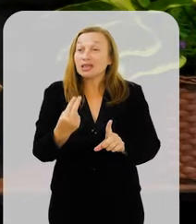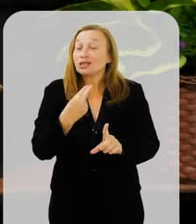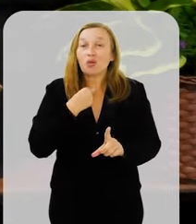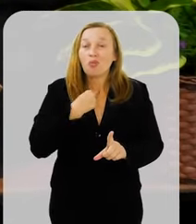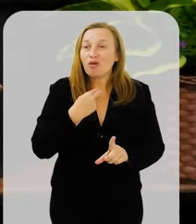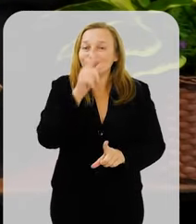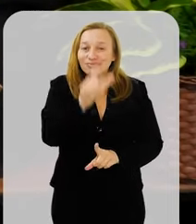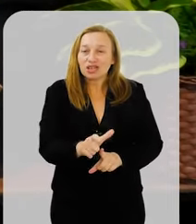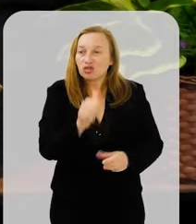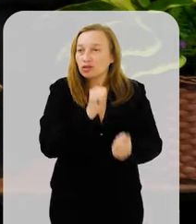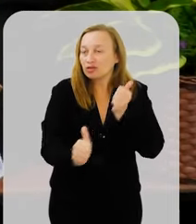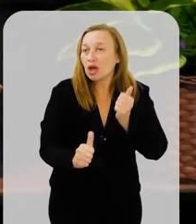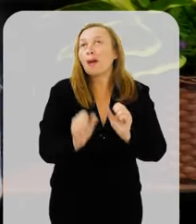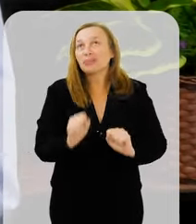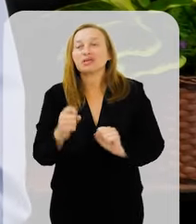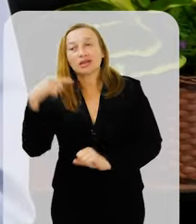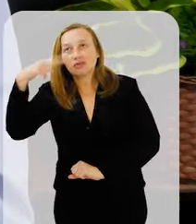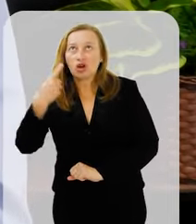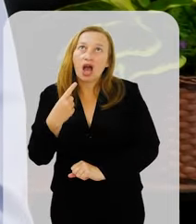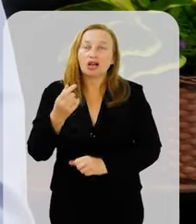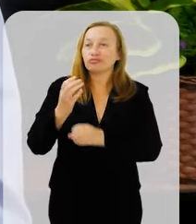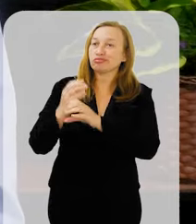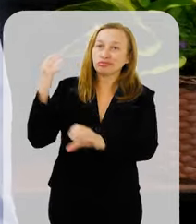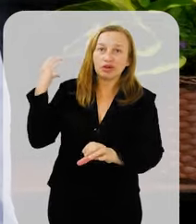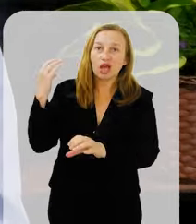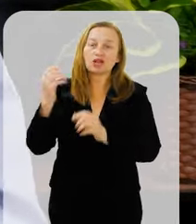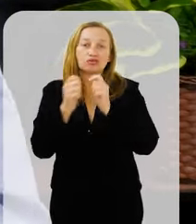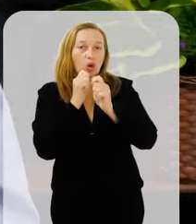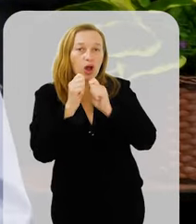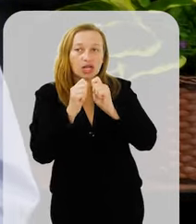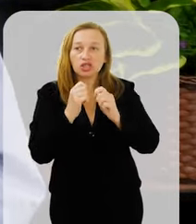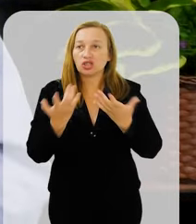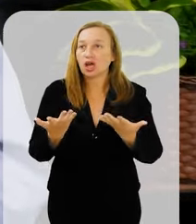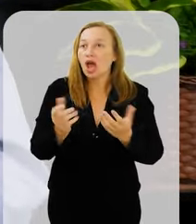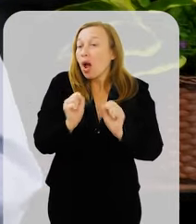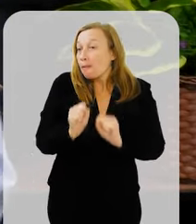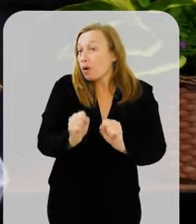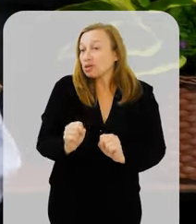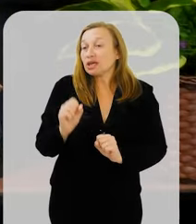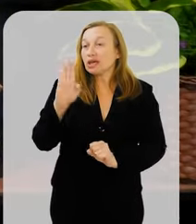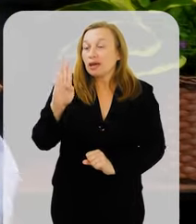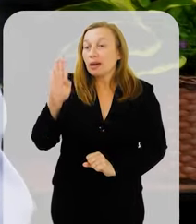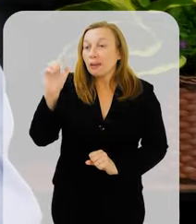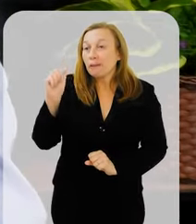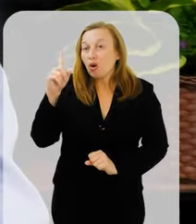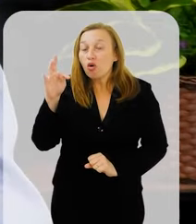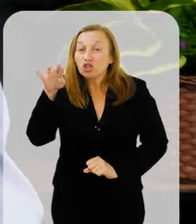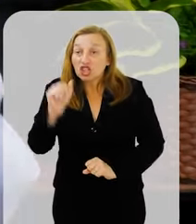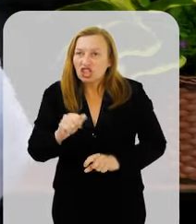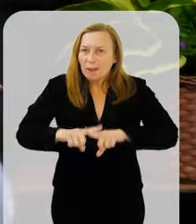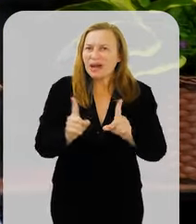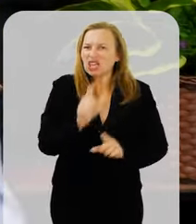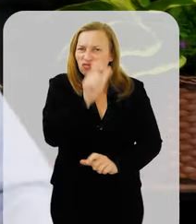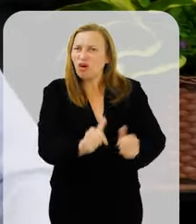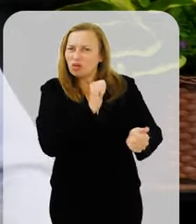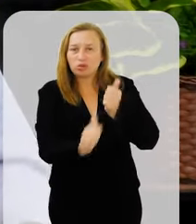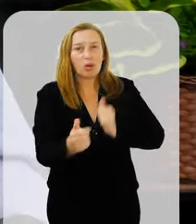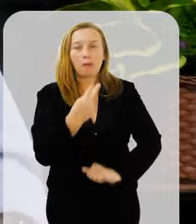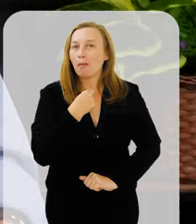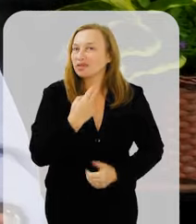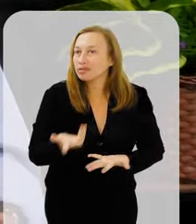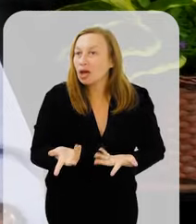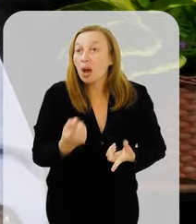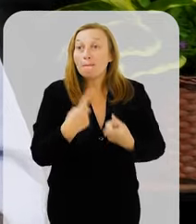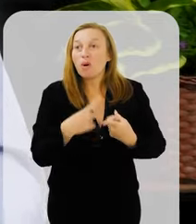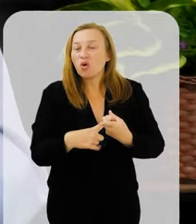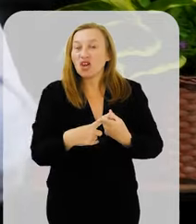podem ser jogador de futebol. Podem ser advogado, engenheiro, jornalista, né? Podem ser balconista. Agora, jogador de futebol